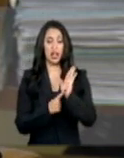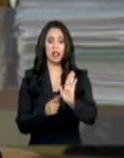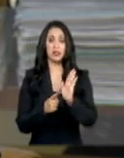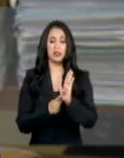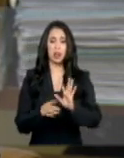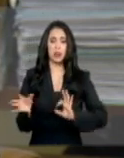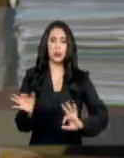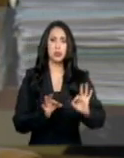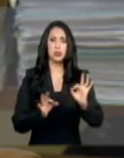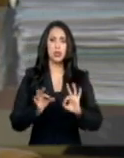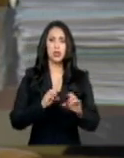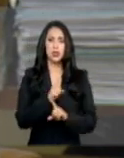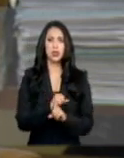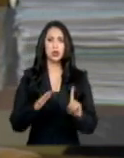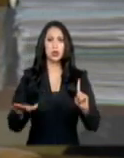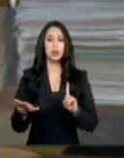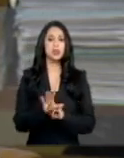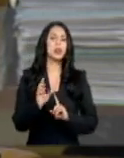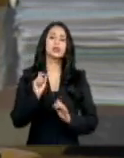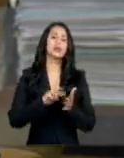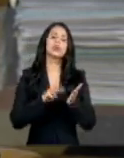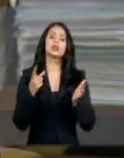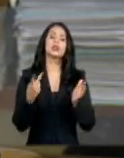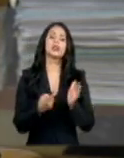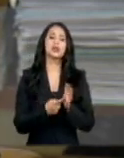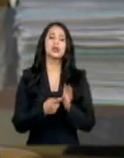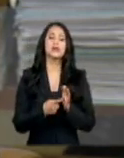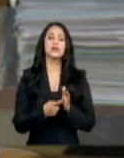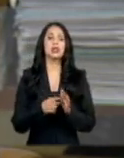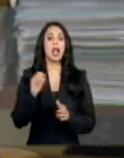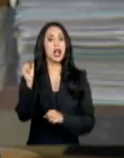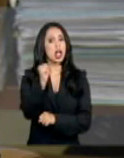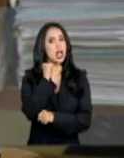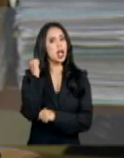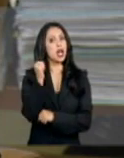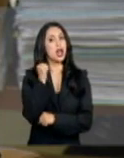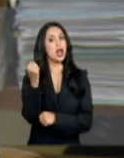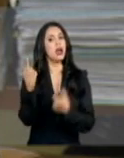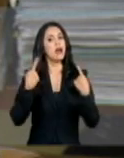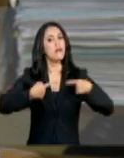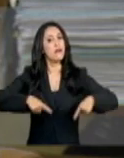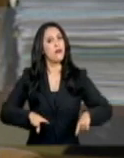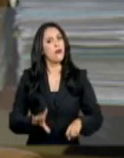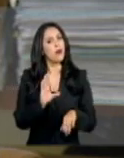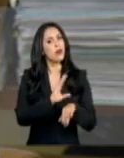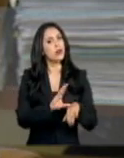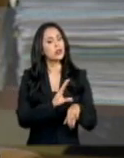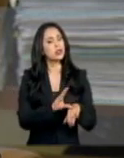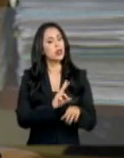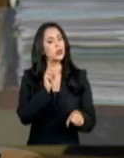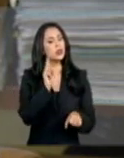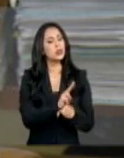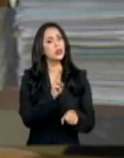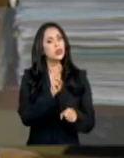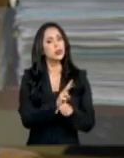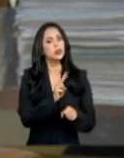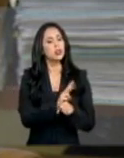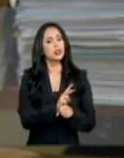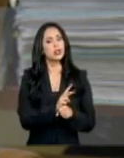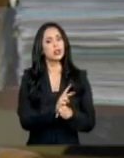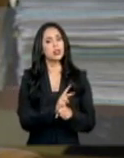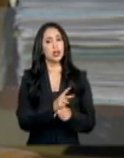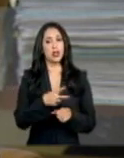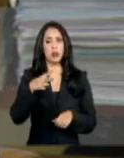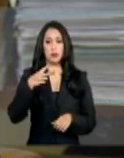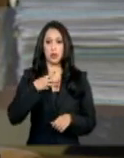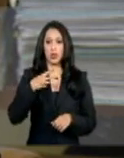deuses sociais tem o significado de grave transgressão ao postulado funcional que protege o direito ainda idade